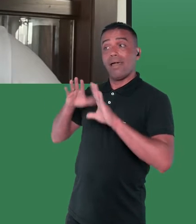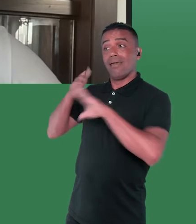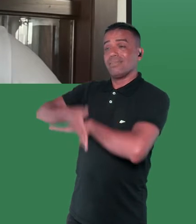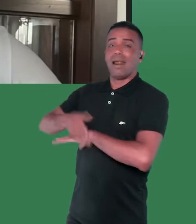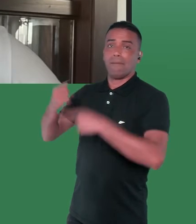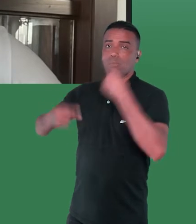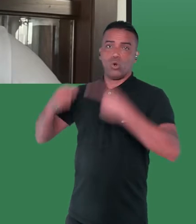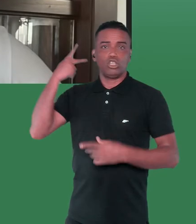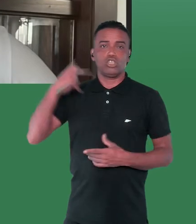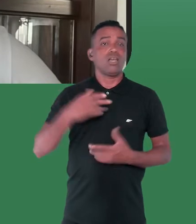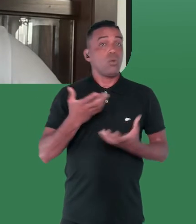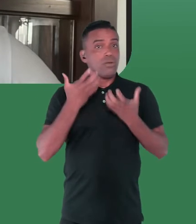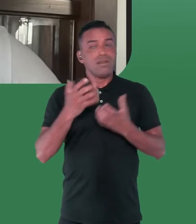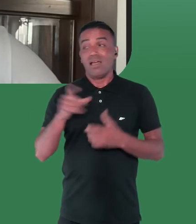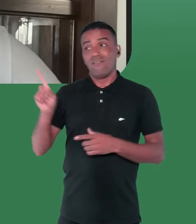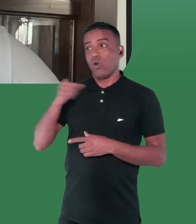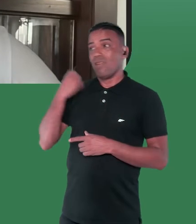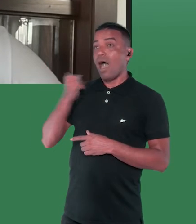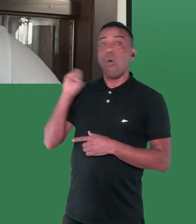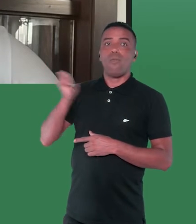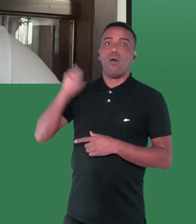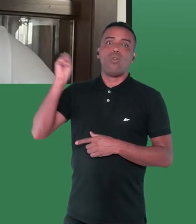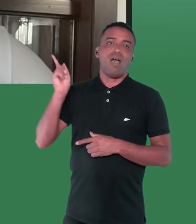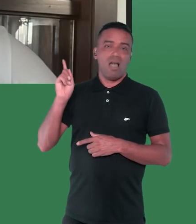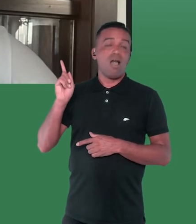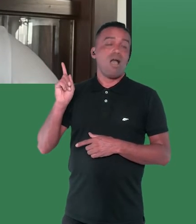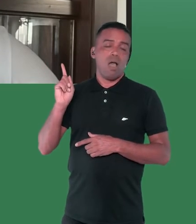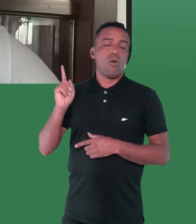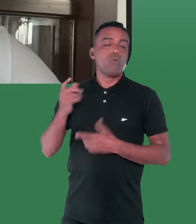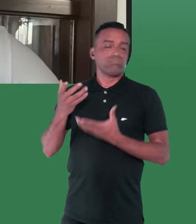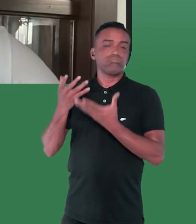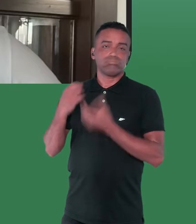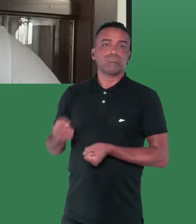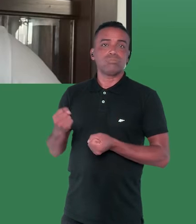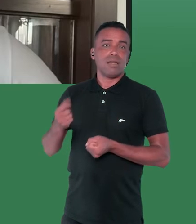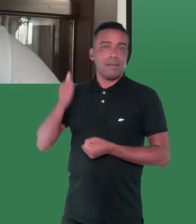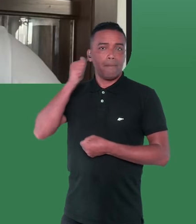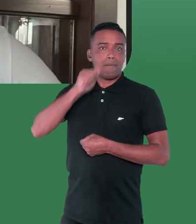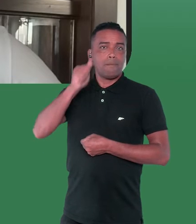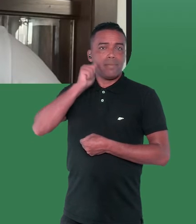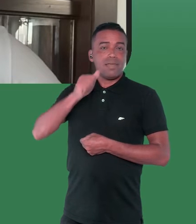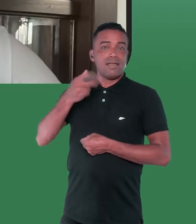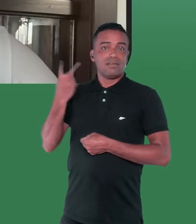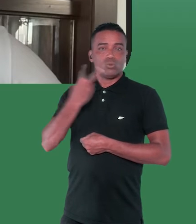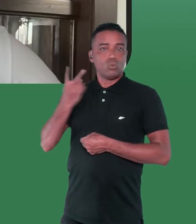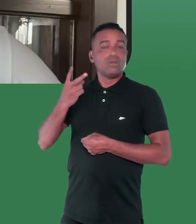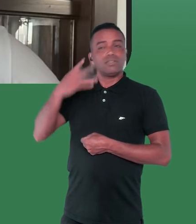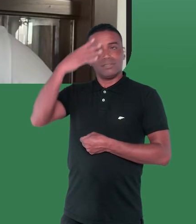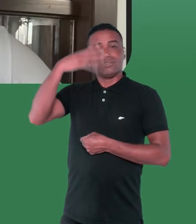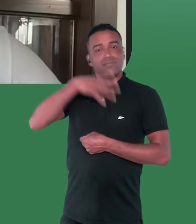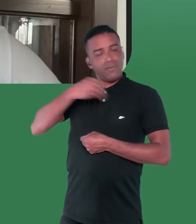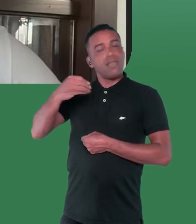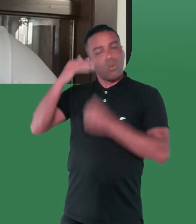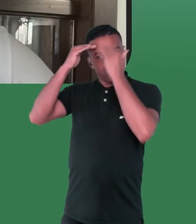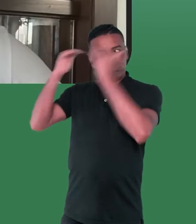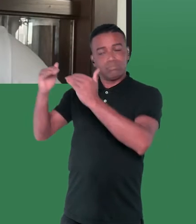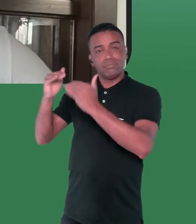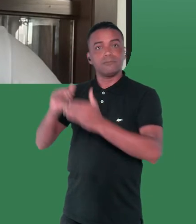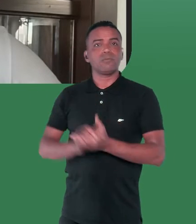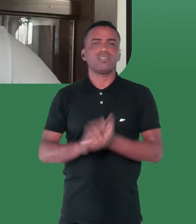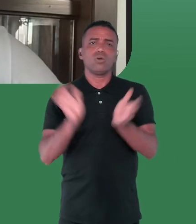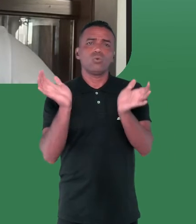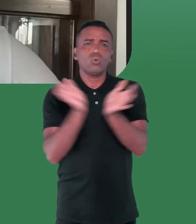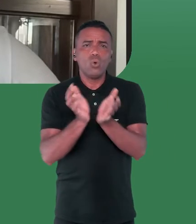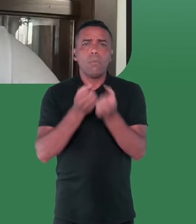E eu falei com elas que eu queria muito, elas falaram que não, bateram o pé, e eu afinei, não vou, entendeu? Eu tinha uma equipe